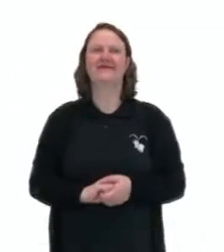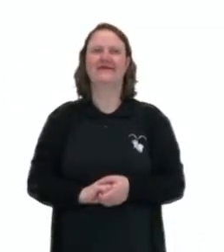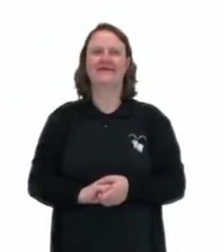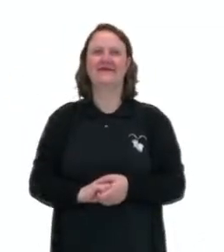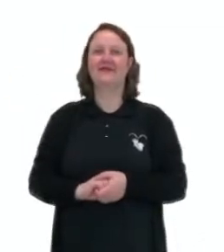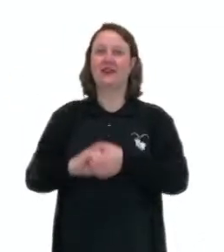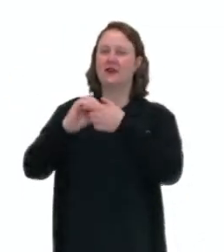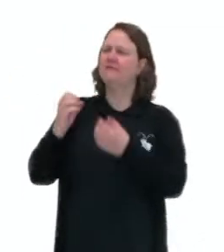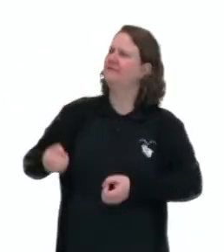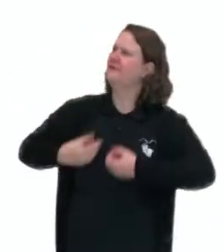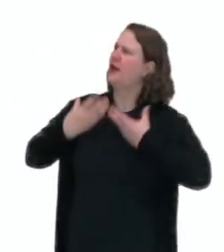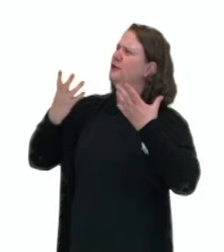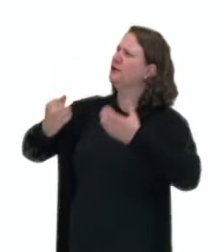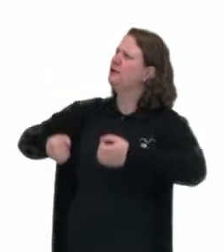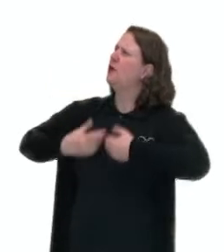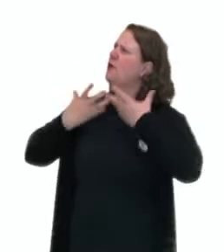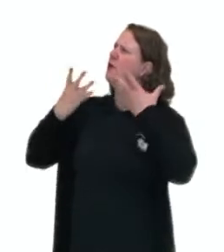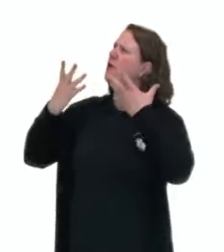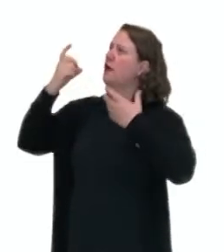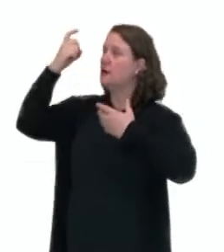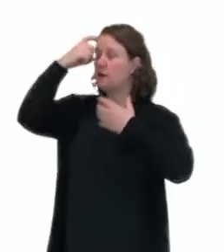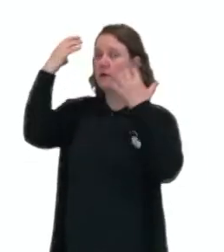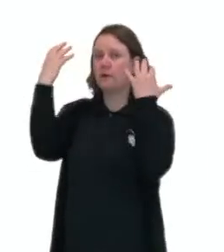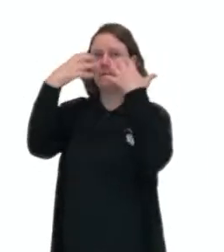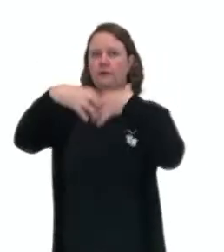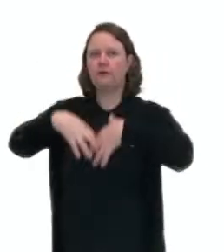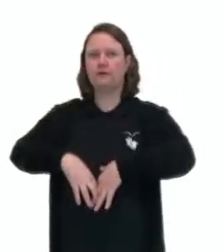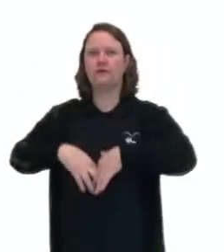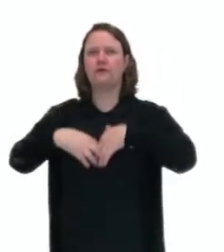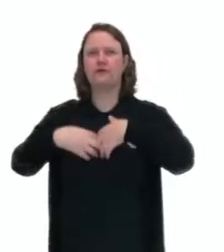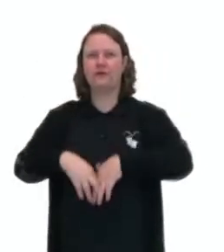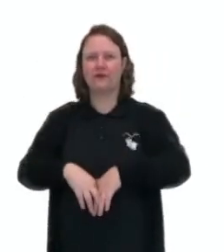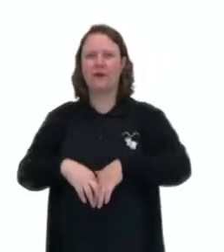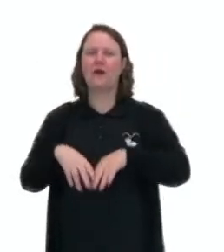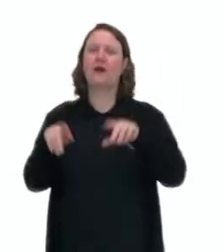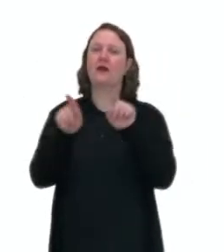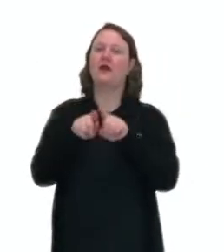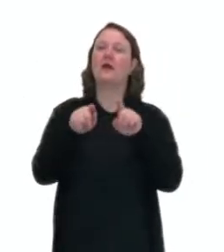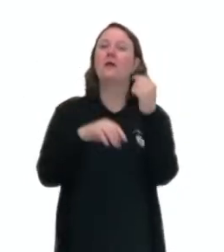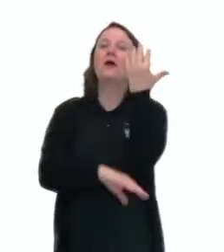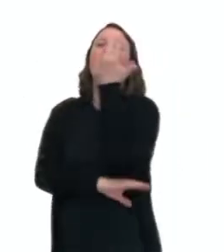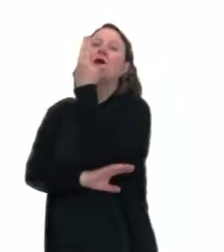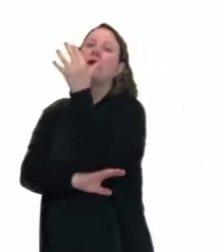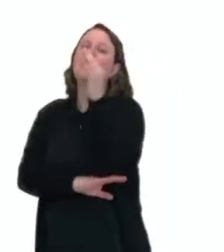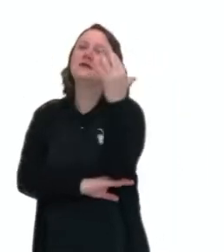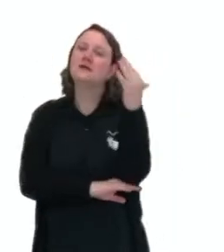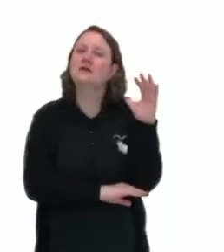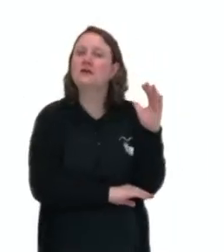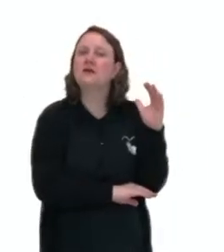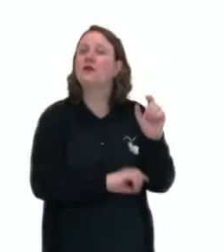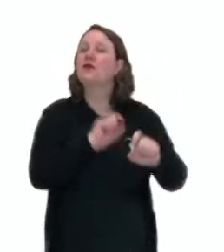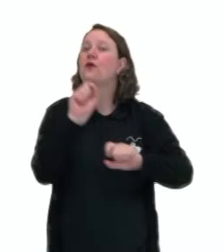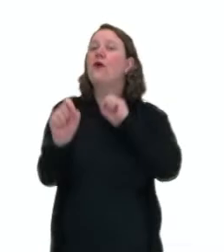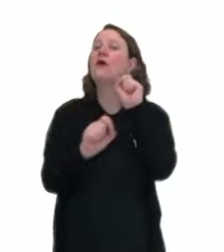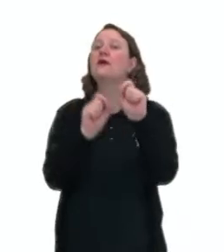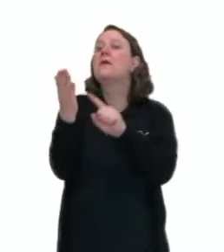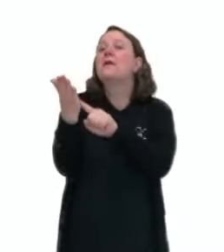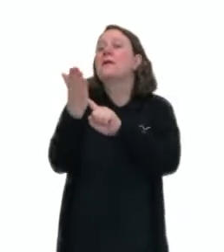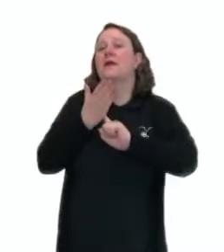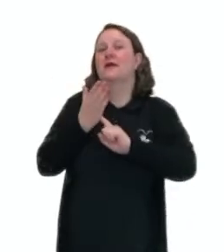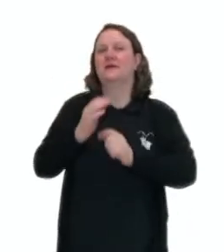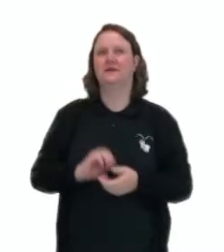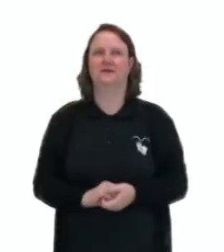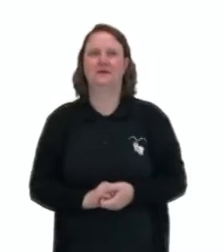traz uma reflexão sobre a natureza e o que ela nos